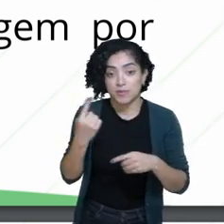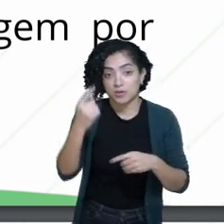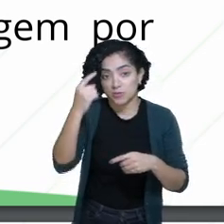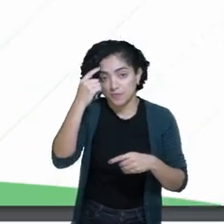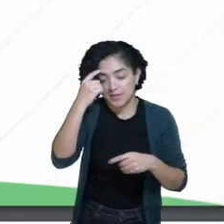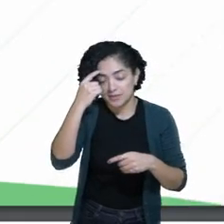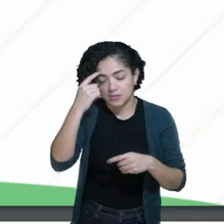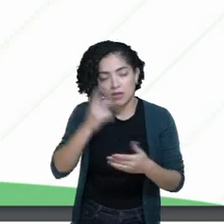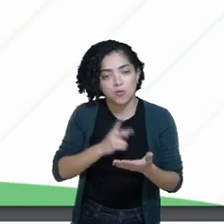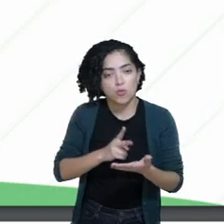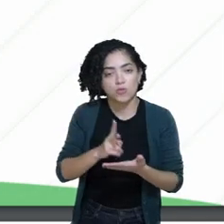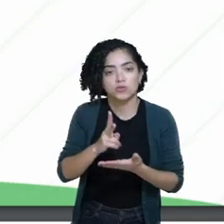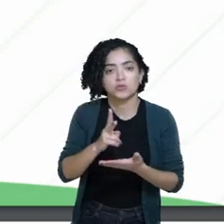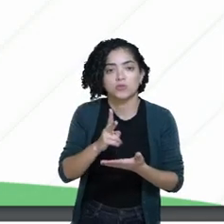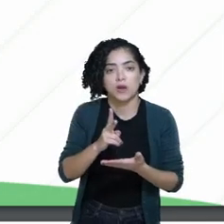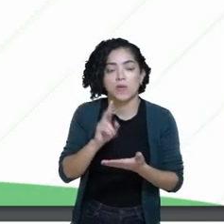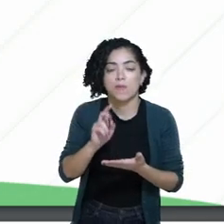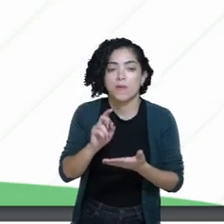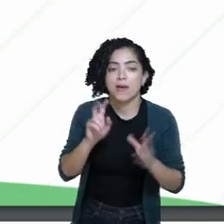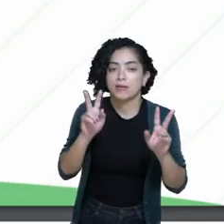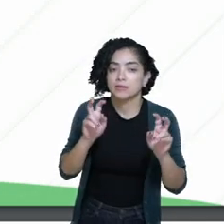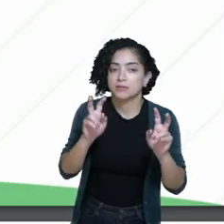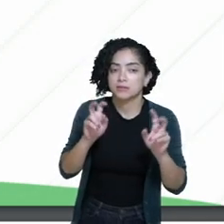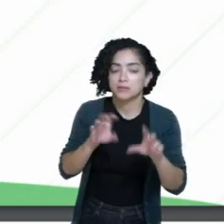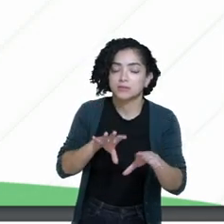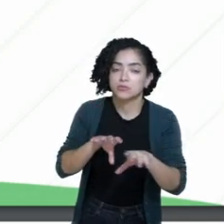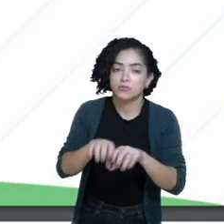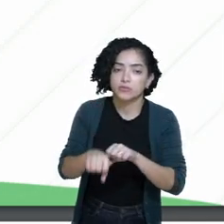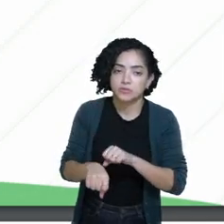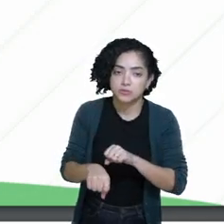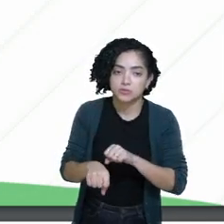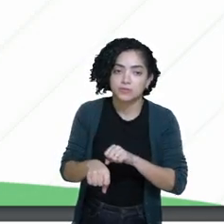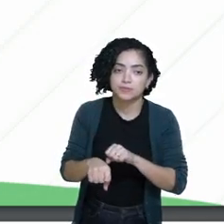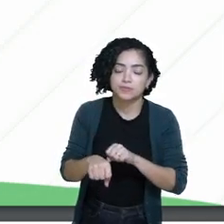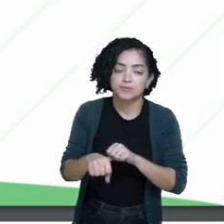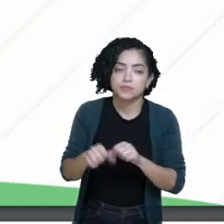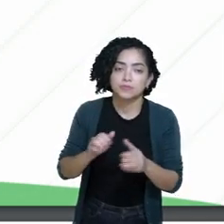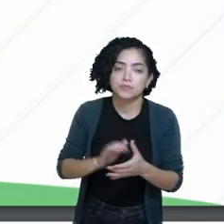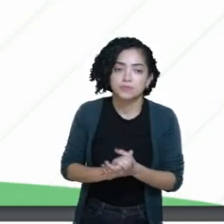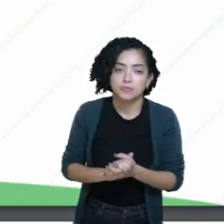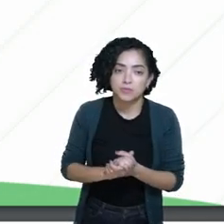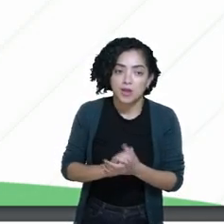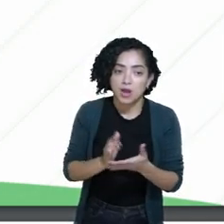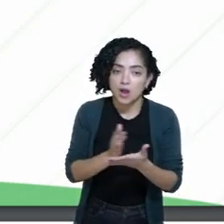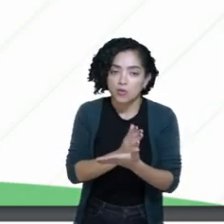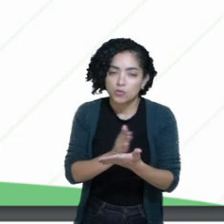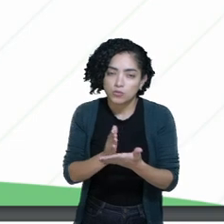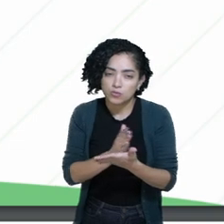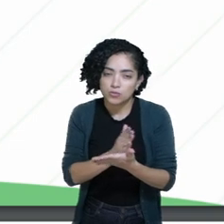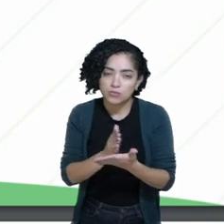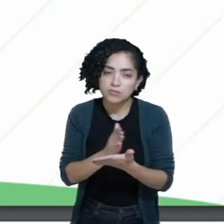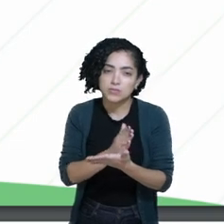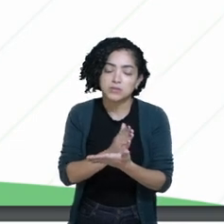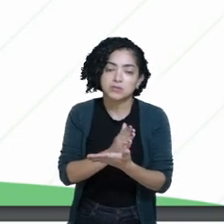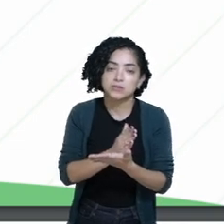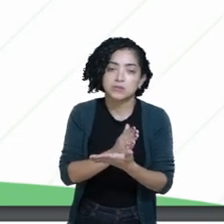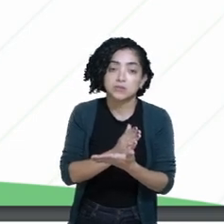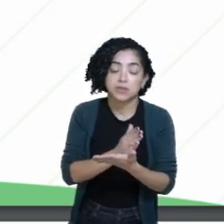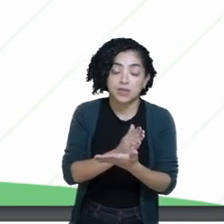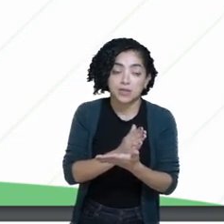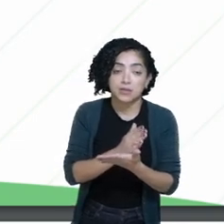pensando a questão da formação destaco aqui algumas dimensões né que que nós consideramos